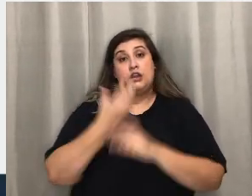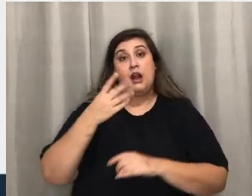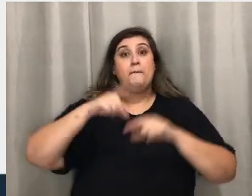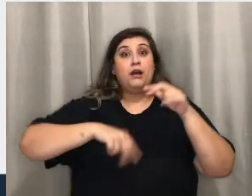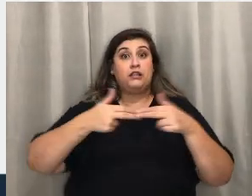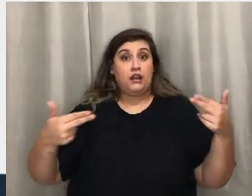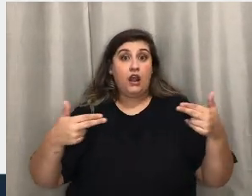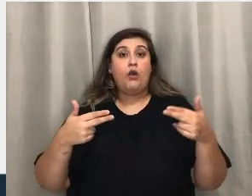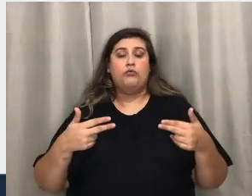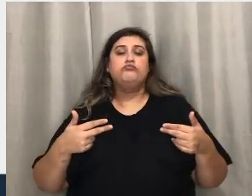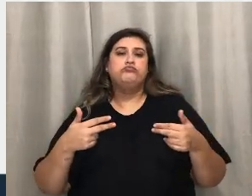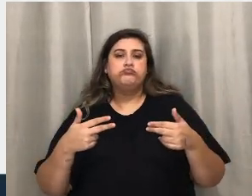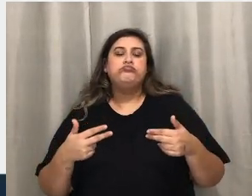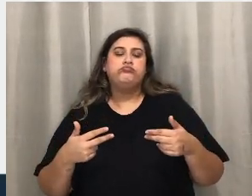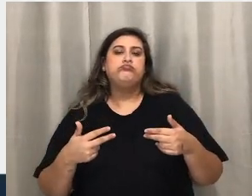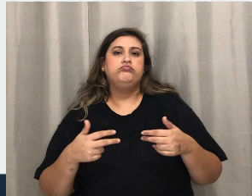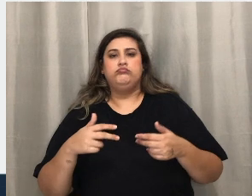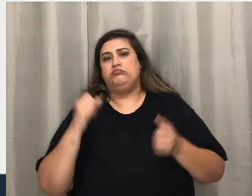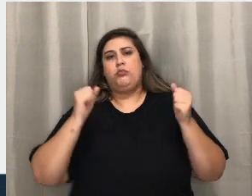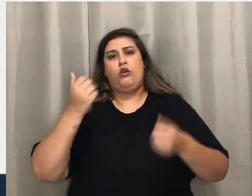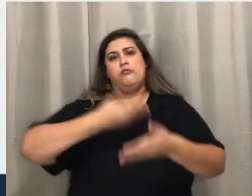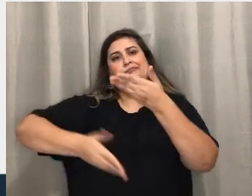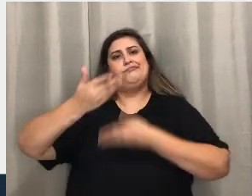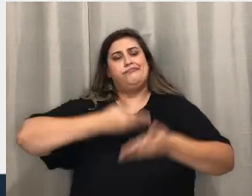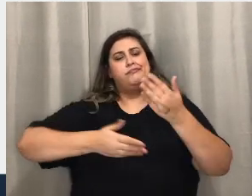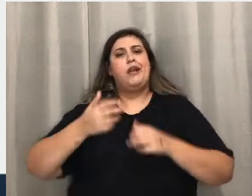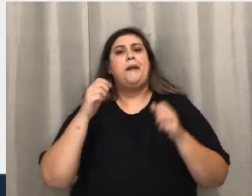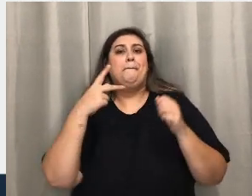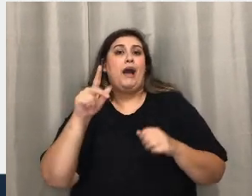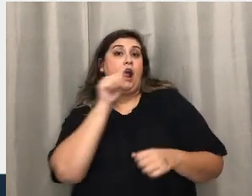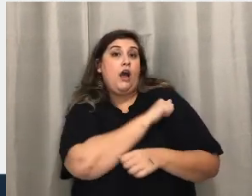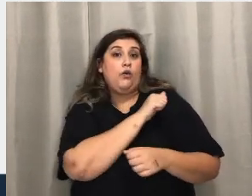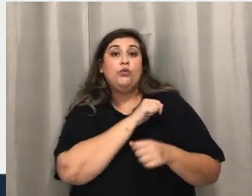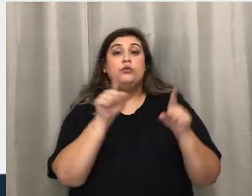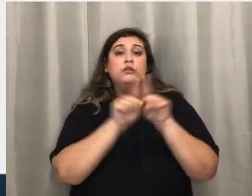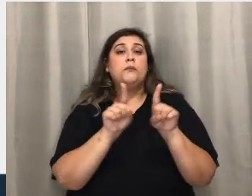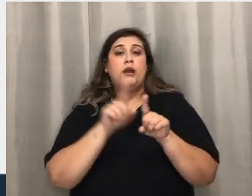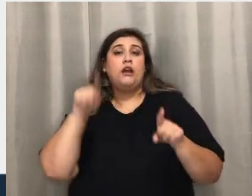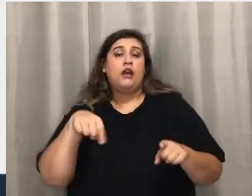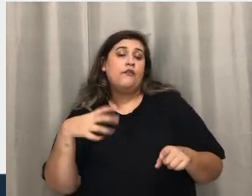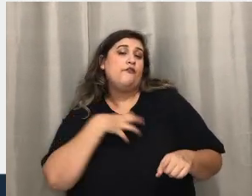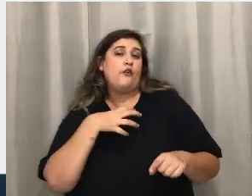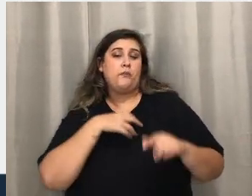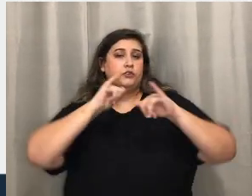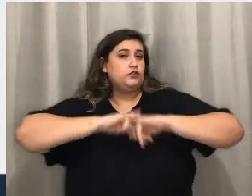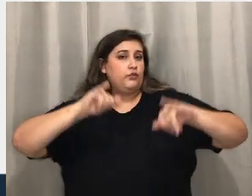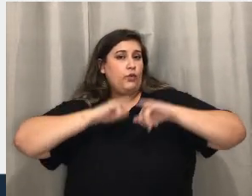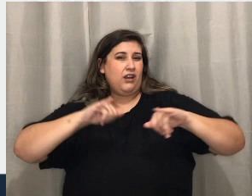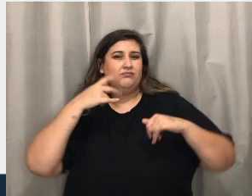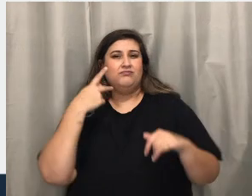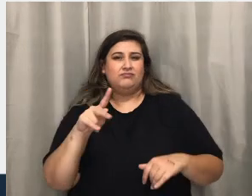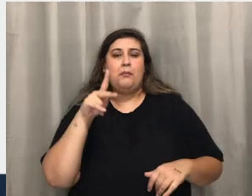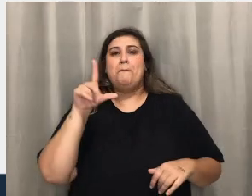criar materiais alternativos e interativos para os estudantes. Talvez também é uma forma de